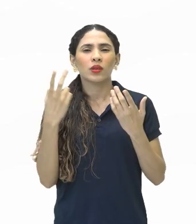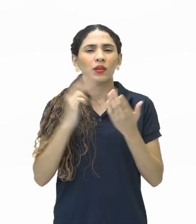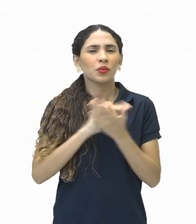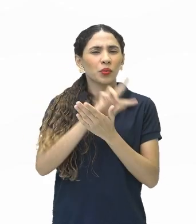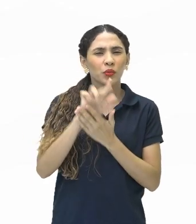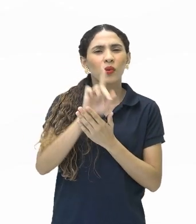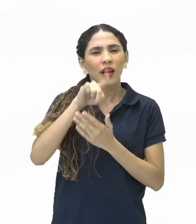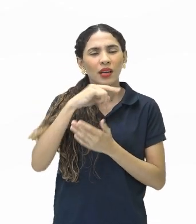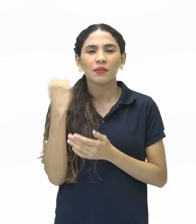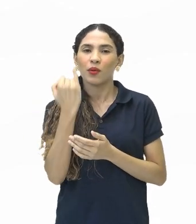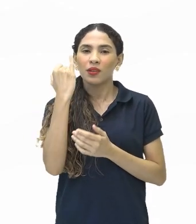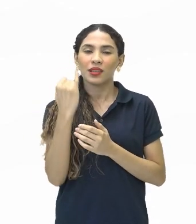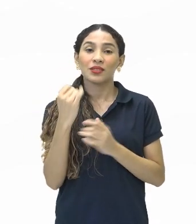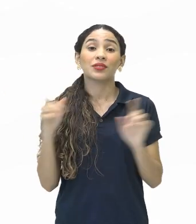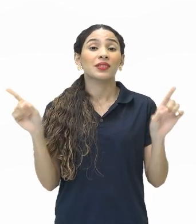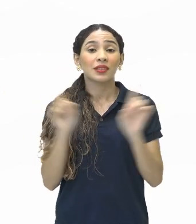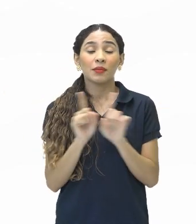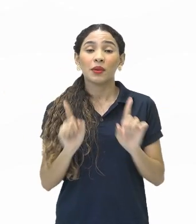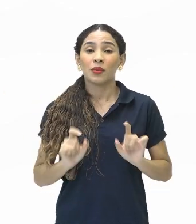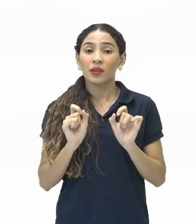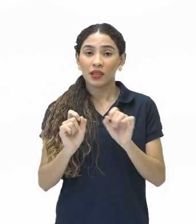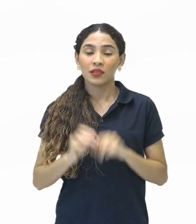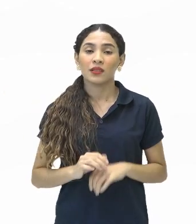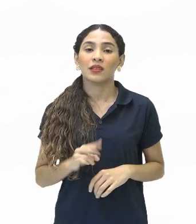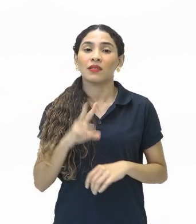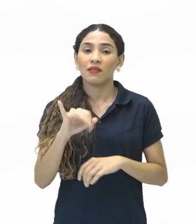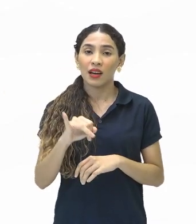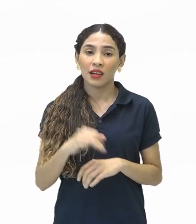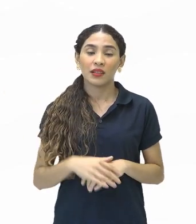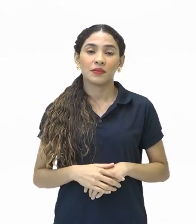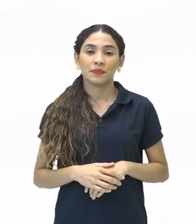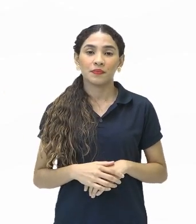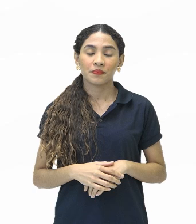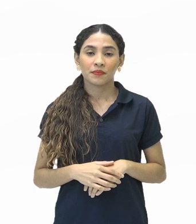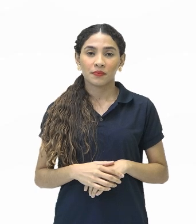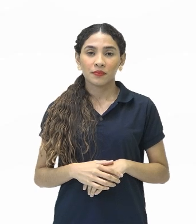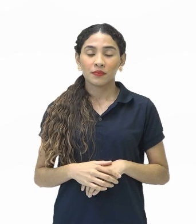é importante. E, claro, isso vai também